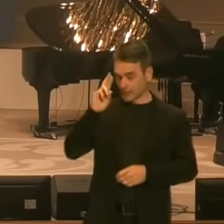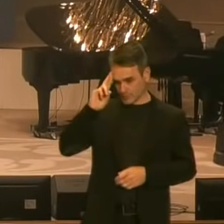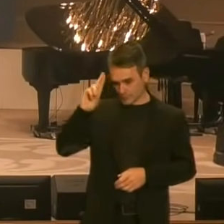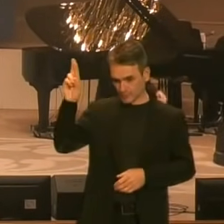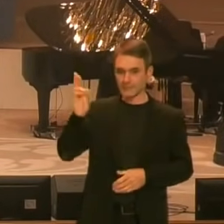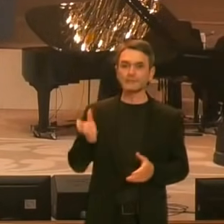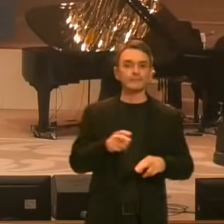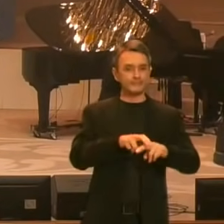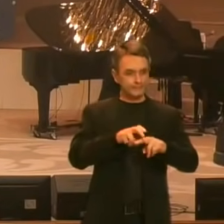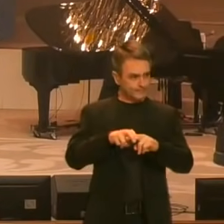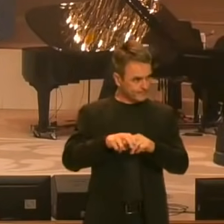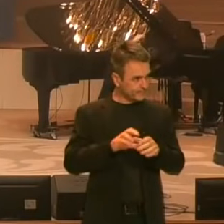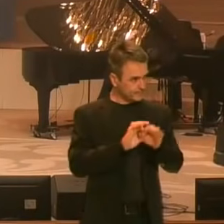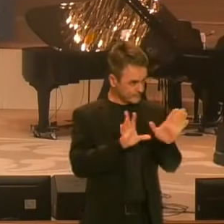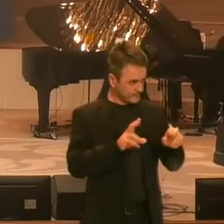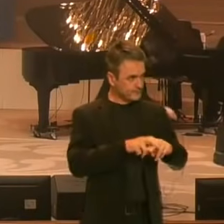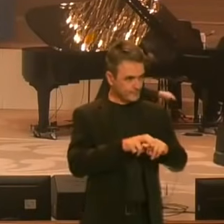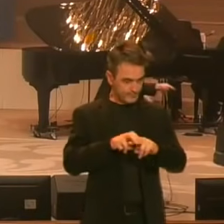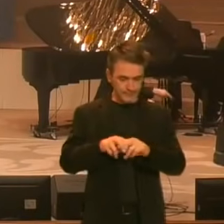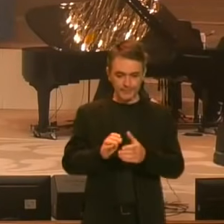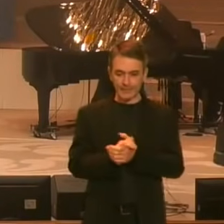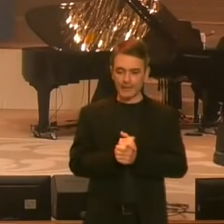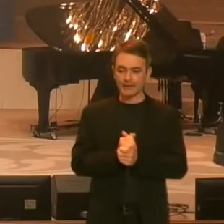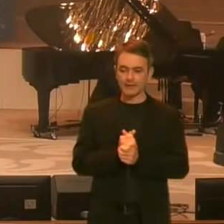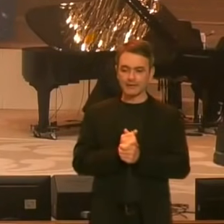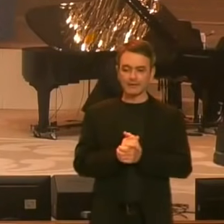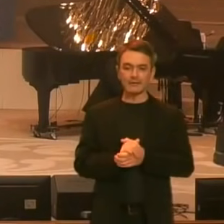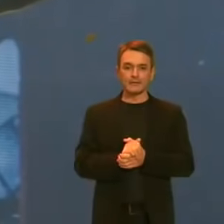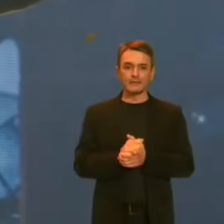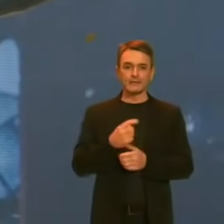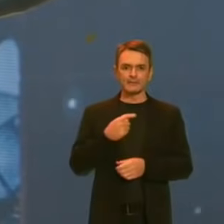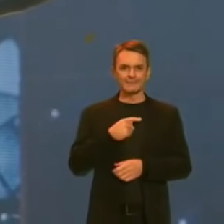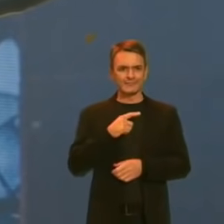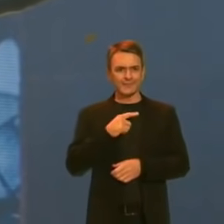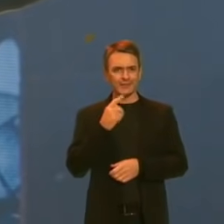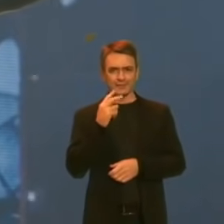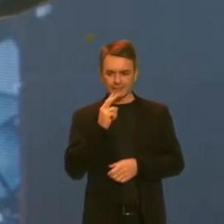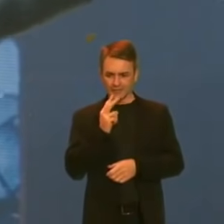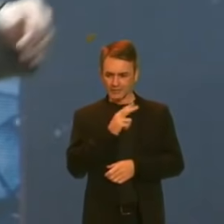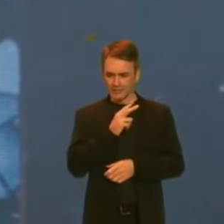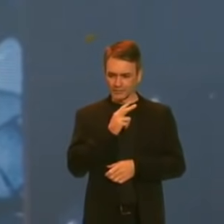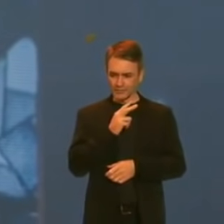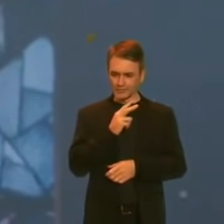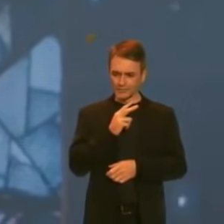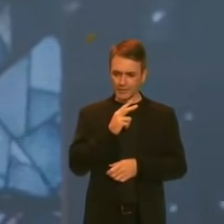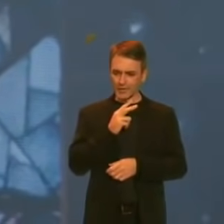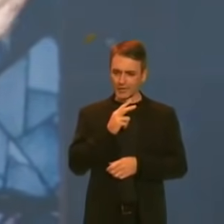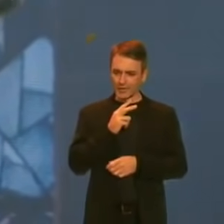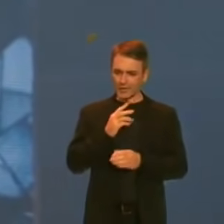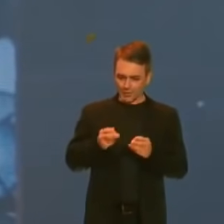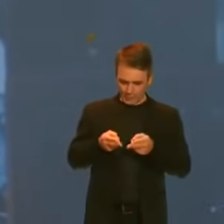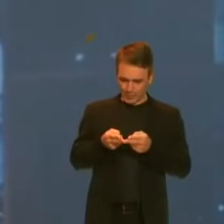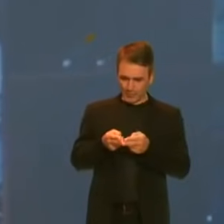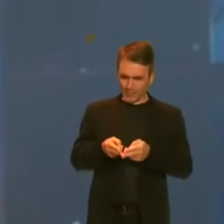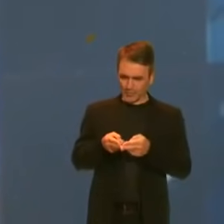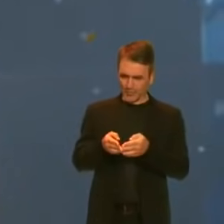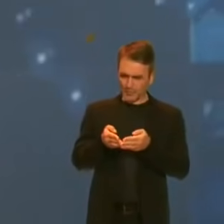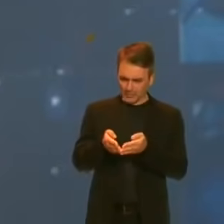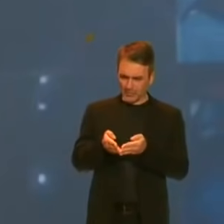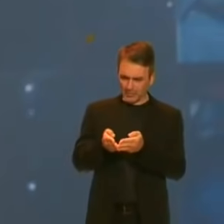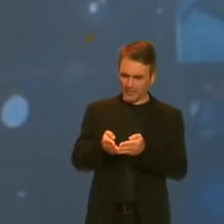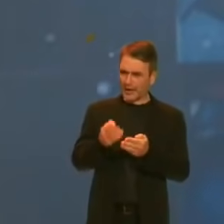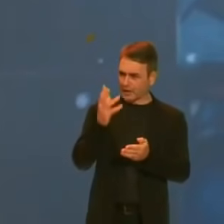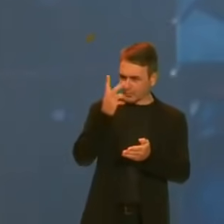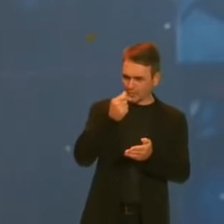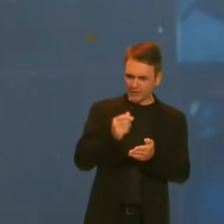irmãos. Eu queria só, você está vendo um barco bonito ali? Talvez você esteja perguntando, o que é esse negócio aí? O